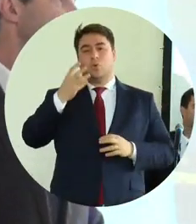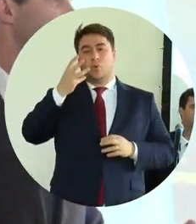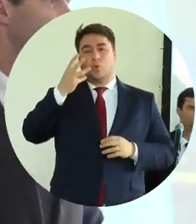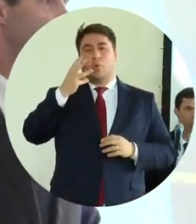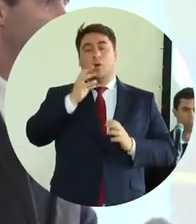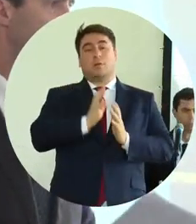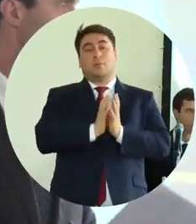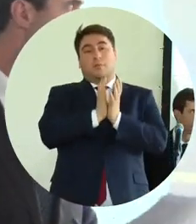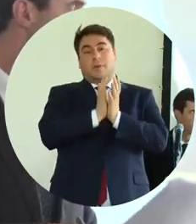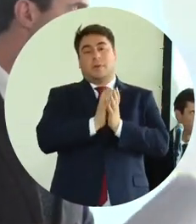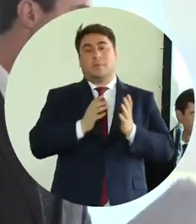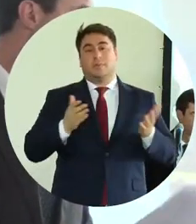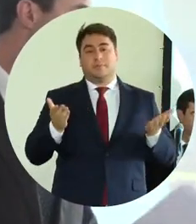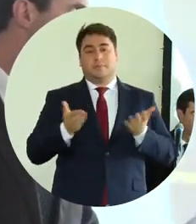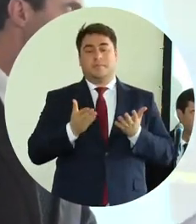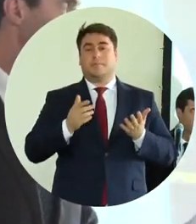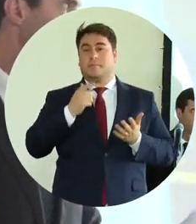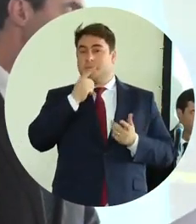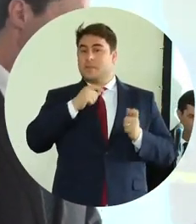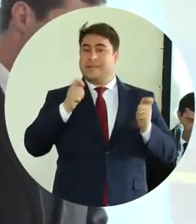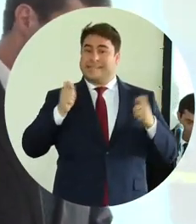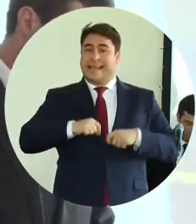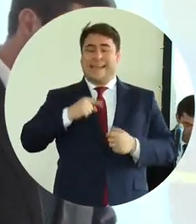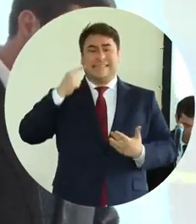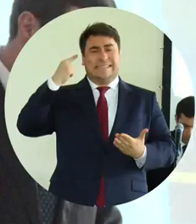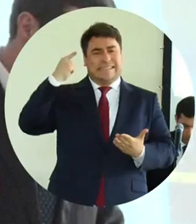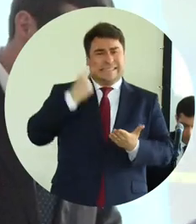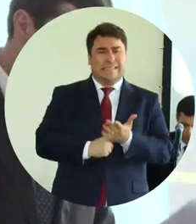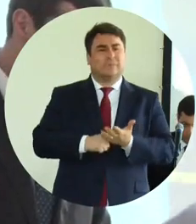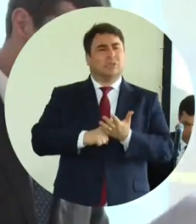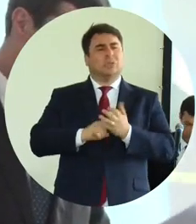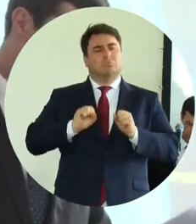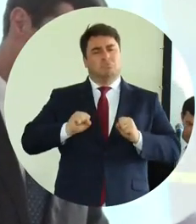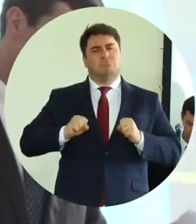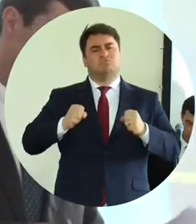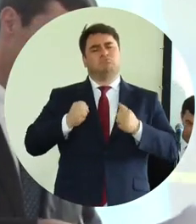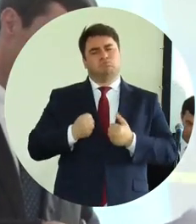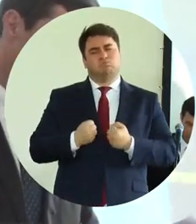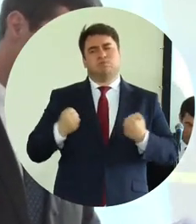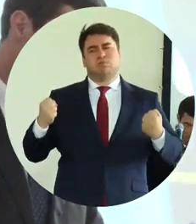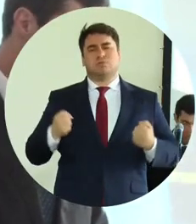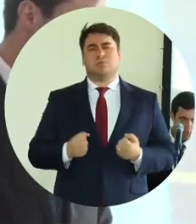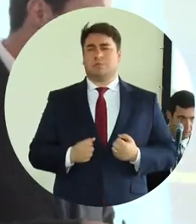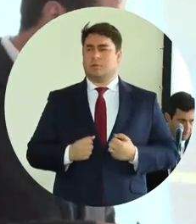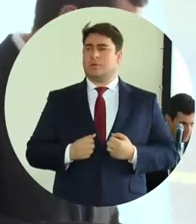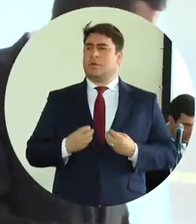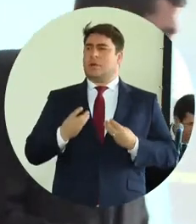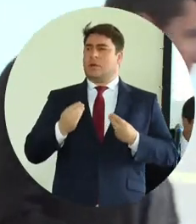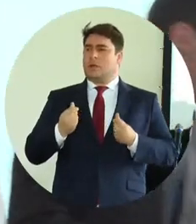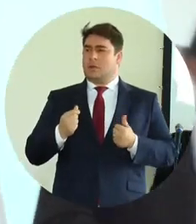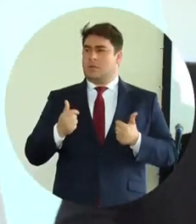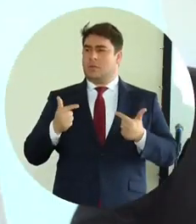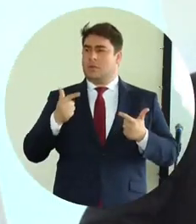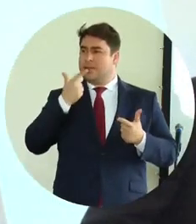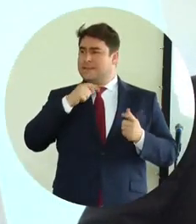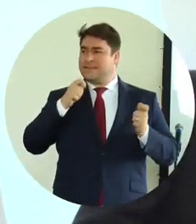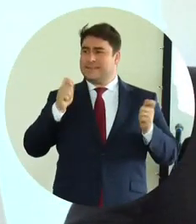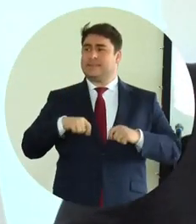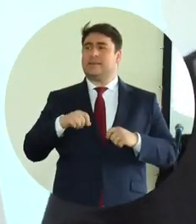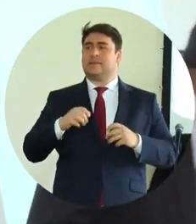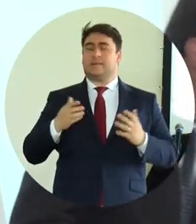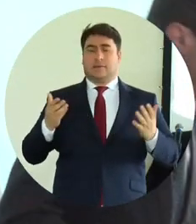prêmio nos dá um compromisso enorme. A qualidade